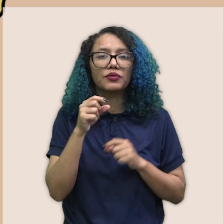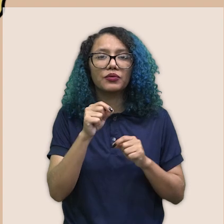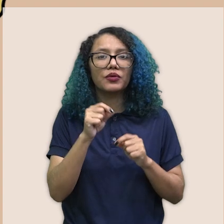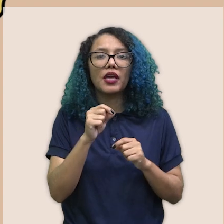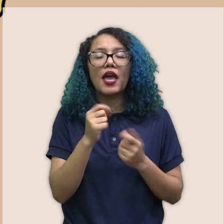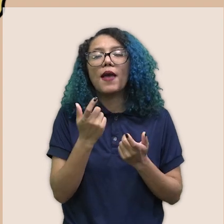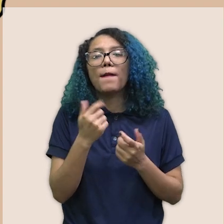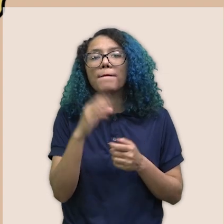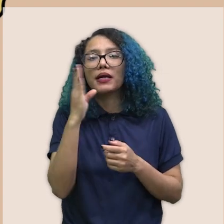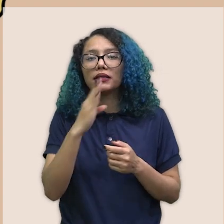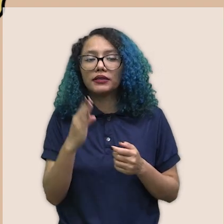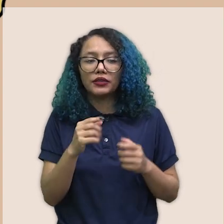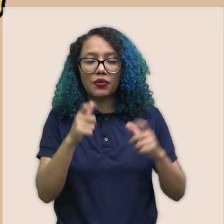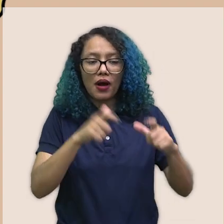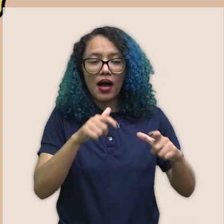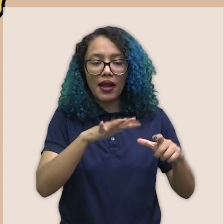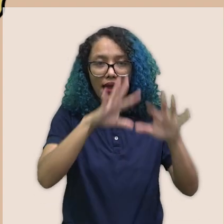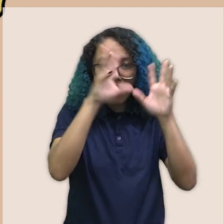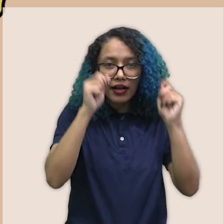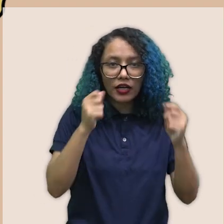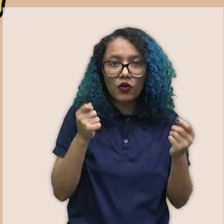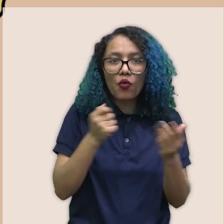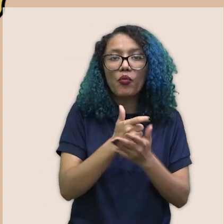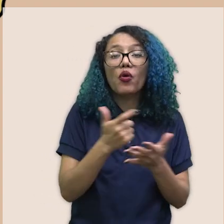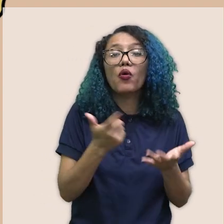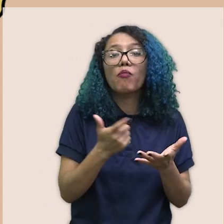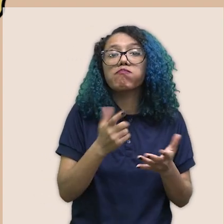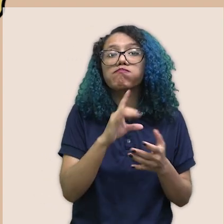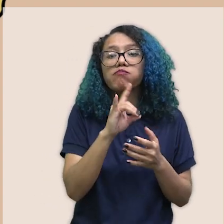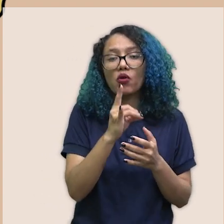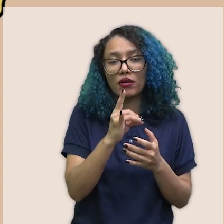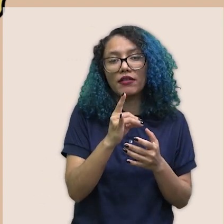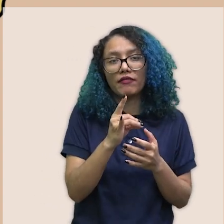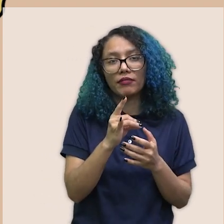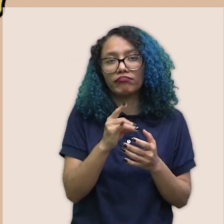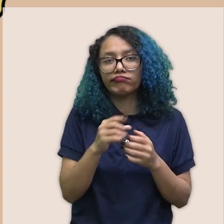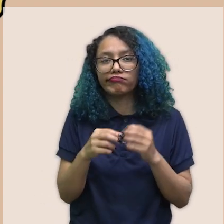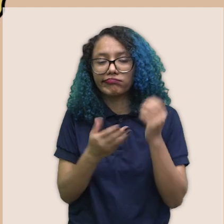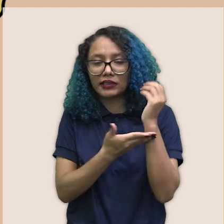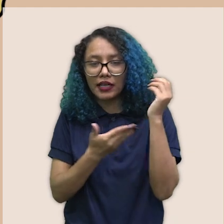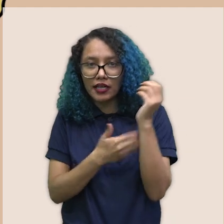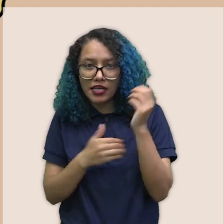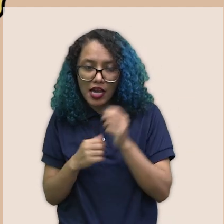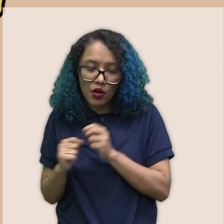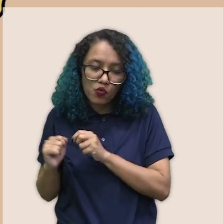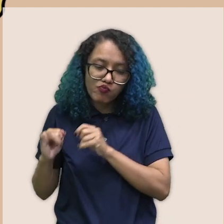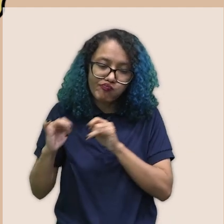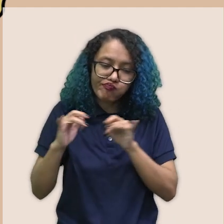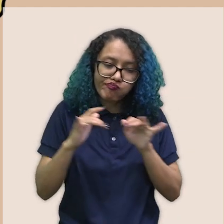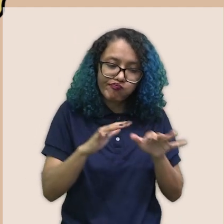o território do Acre, que havia sido invadida por seringueiros brasileiros.